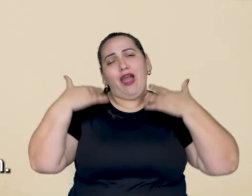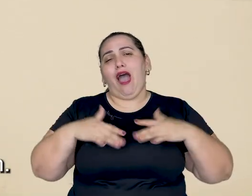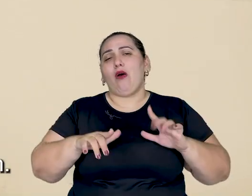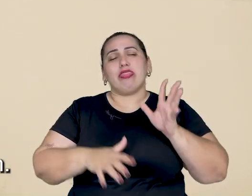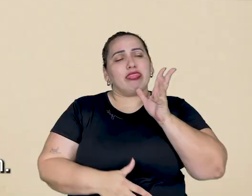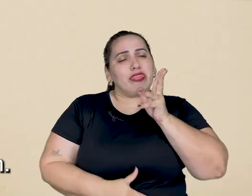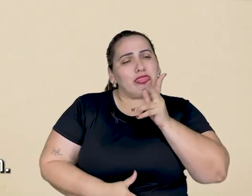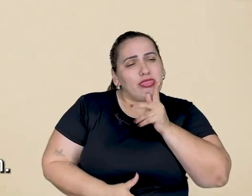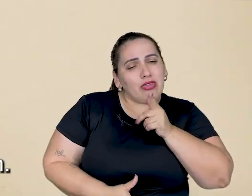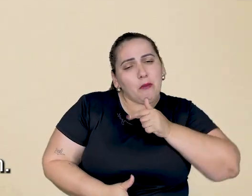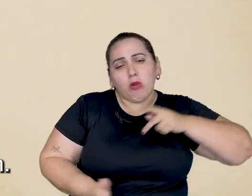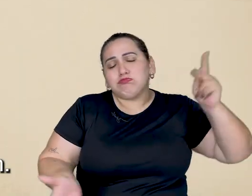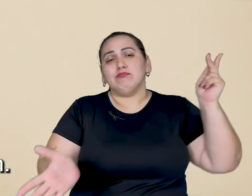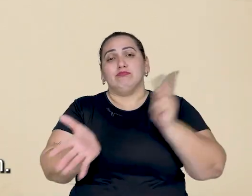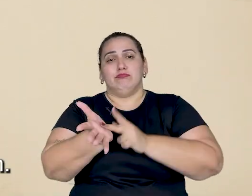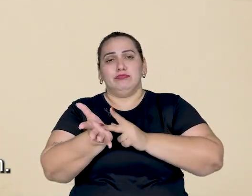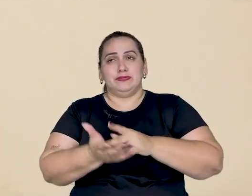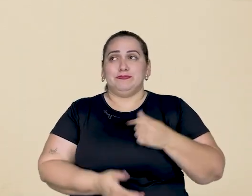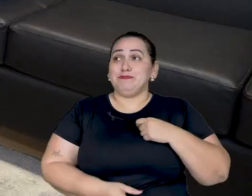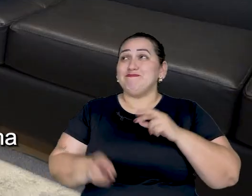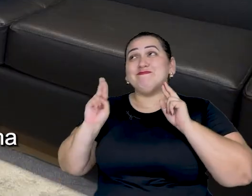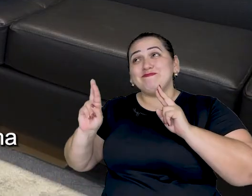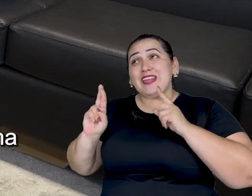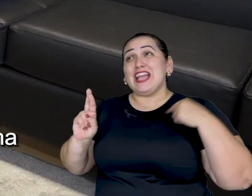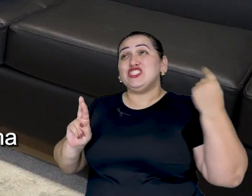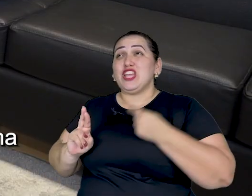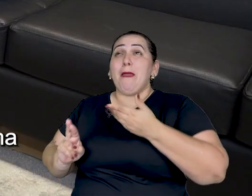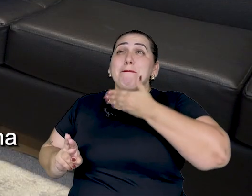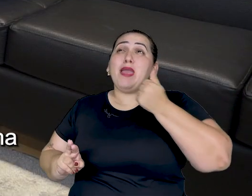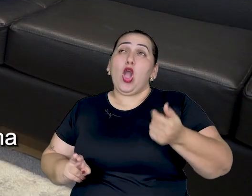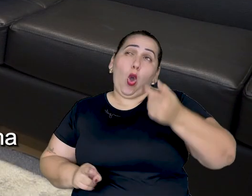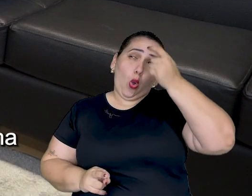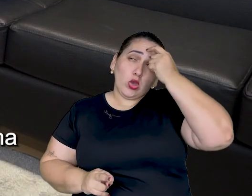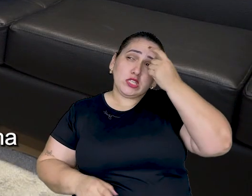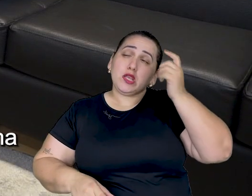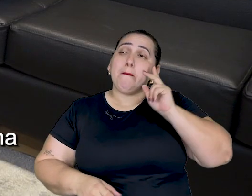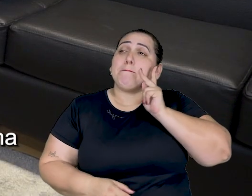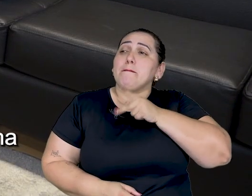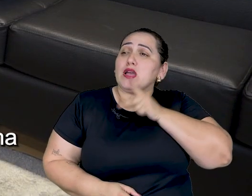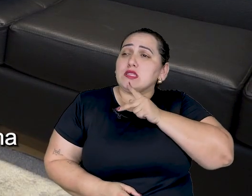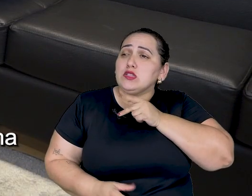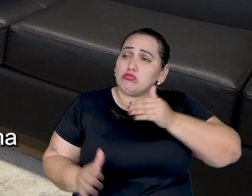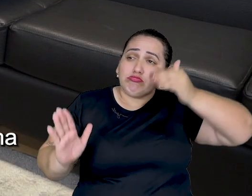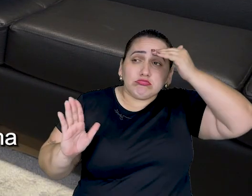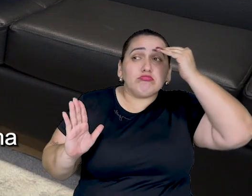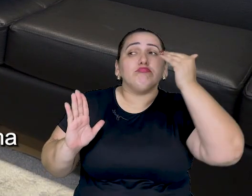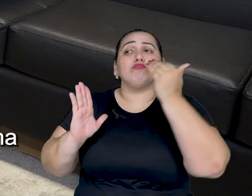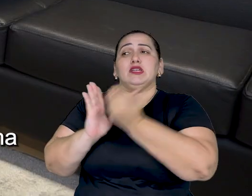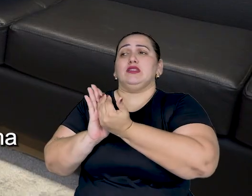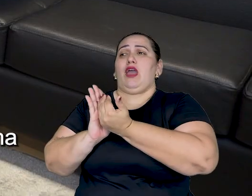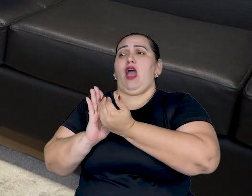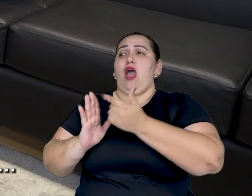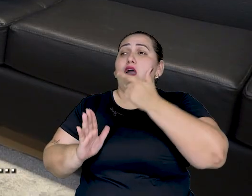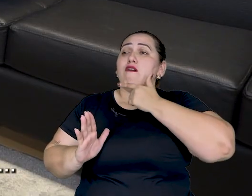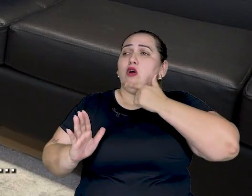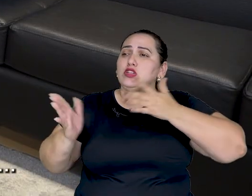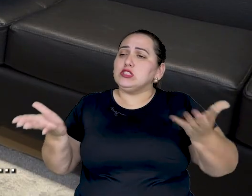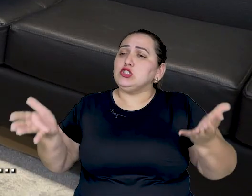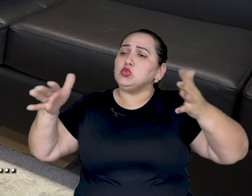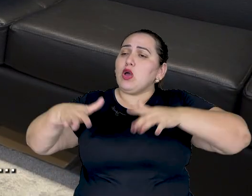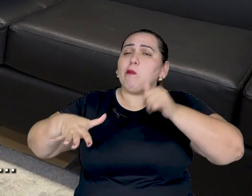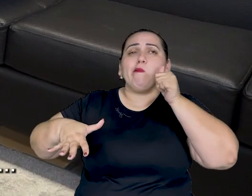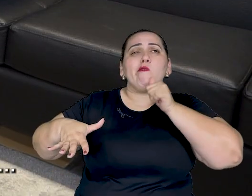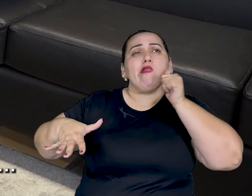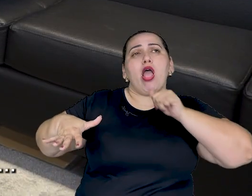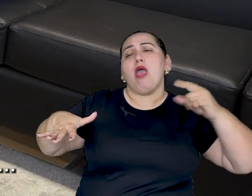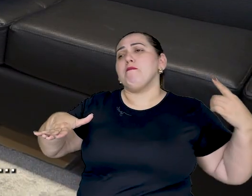demora esse tempo mesmo para engrenar, vamos dizer assim. Verdade. Quem sabe a gente consiga alcançar uma maior consciência dos partidos políticos em